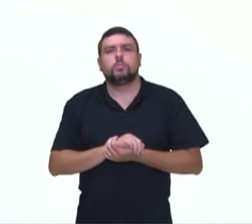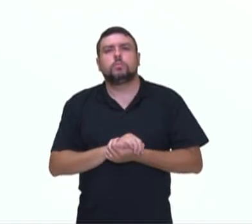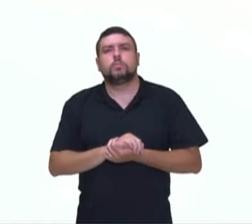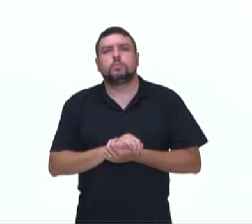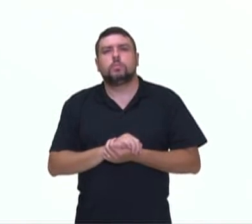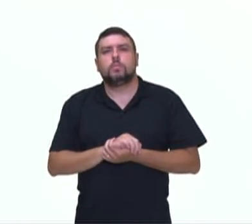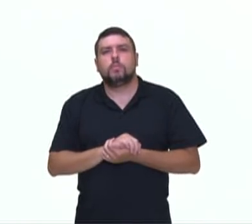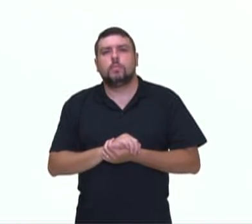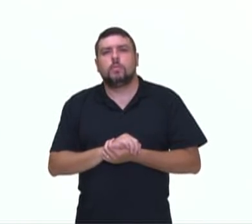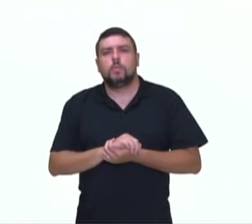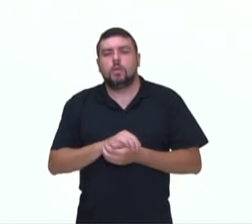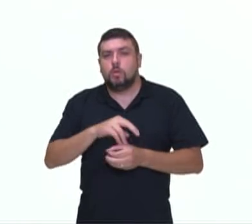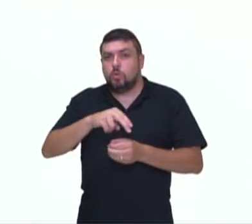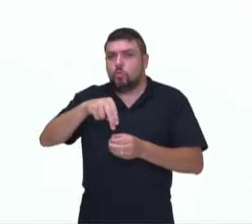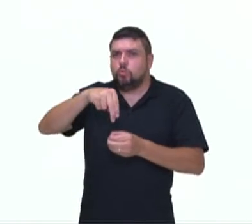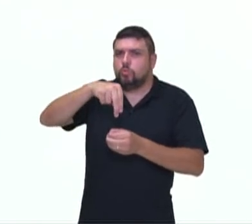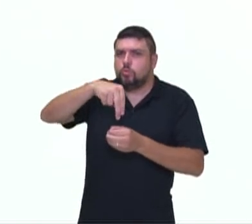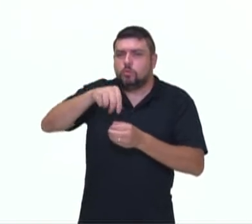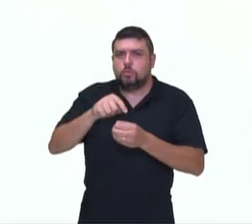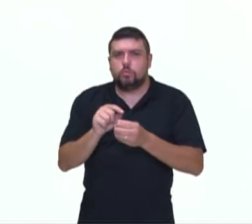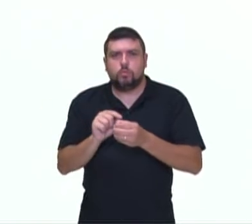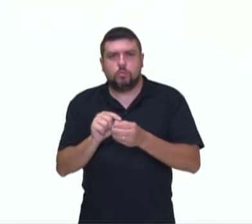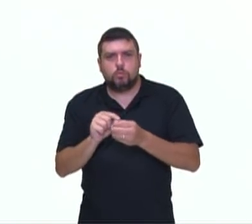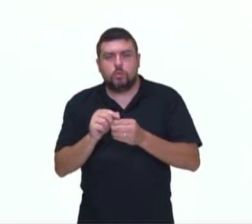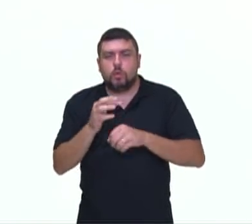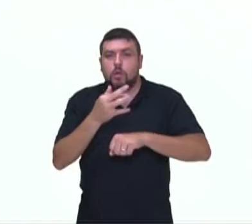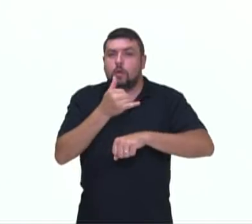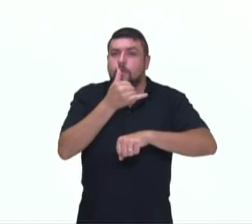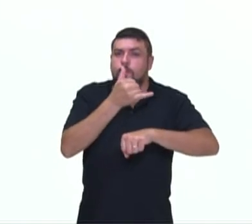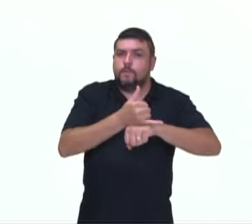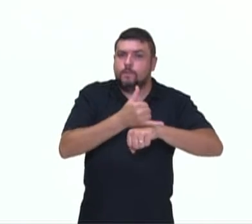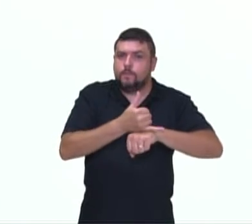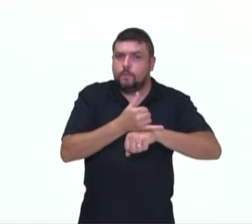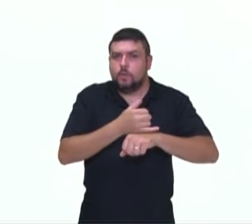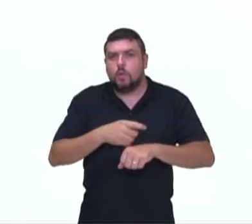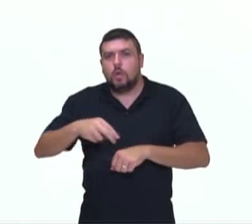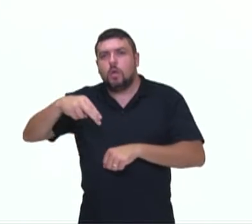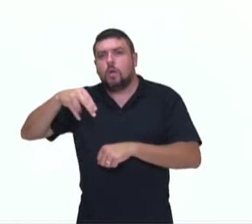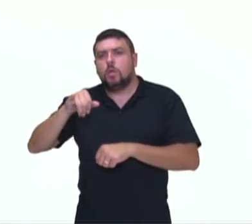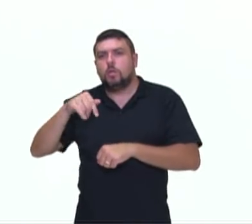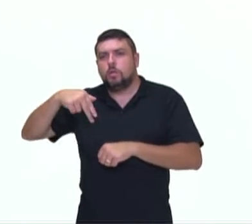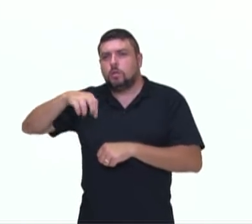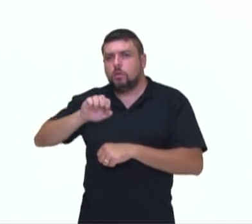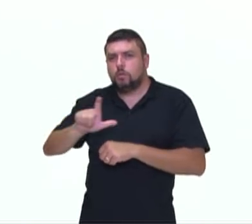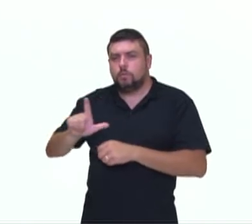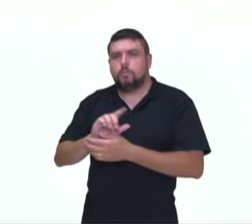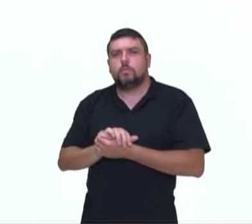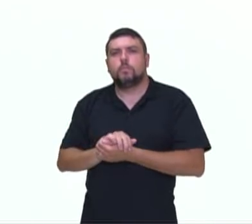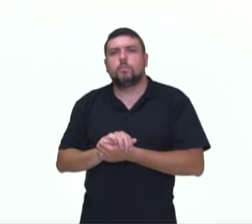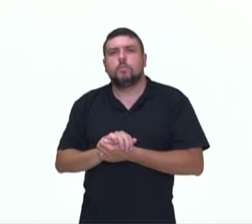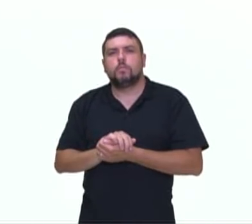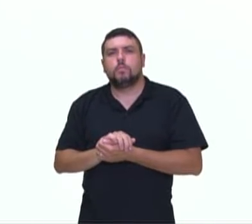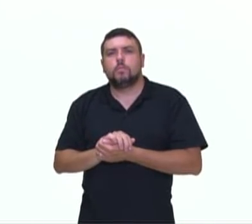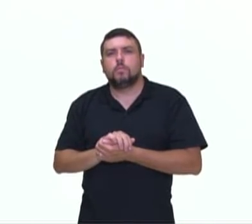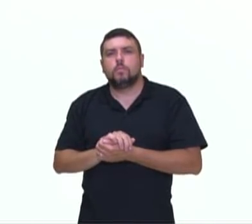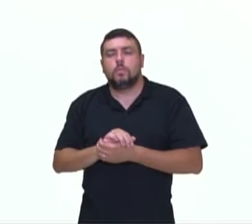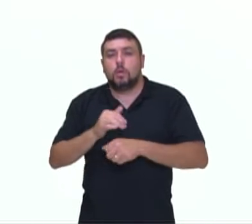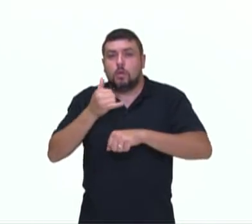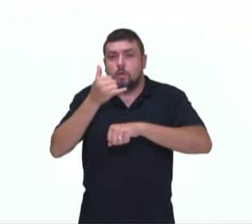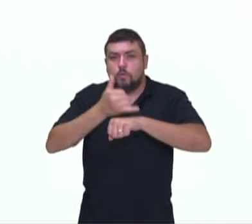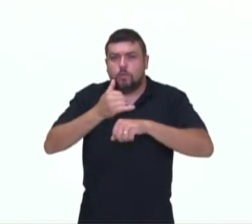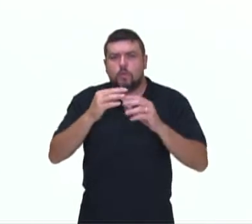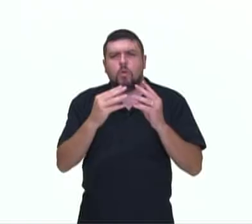por ferro e por níquel. A temperatura do núcleo é tão alta, mas tão alta, que o ferro pode ser elevado ao estado